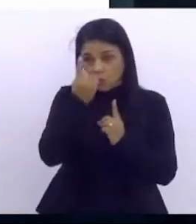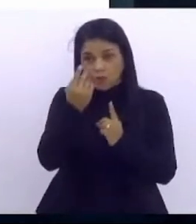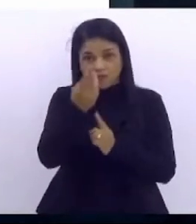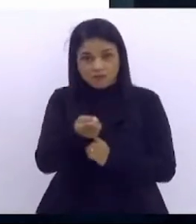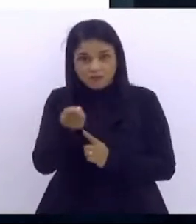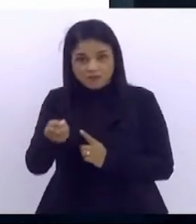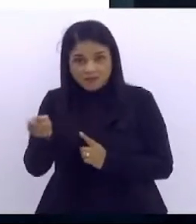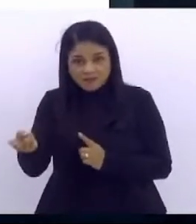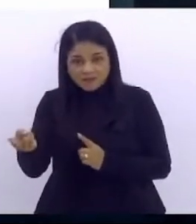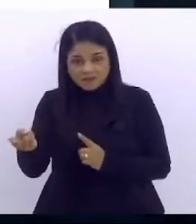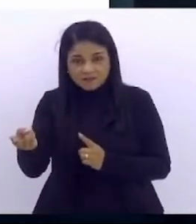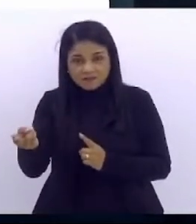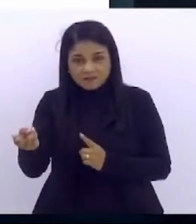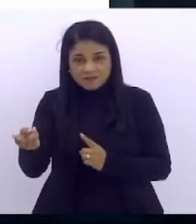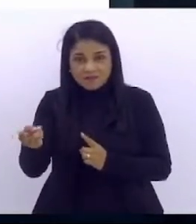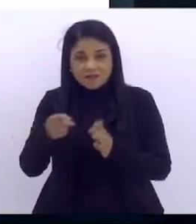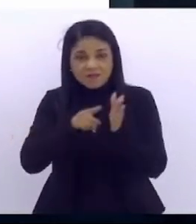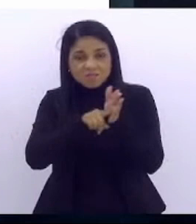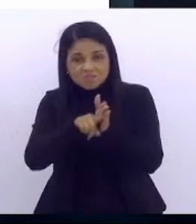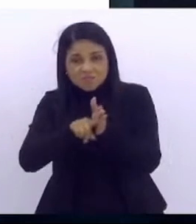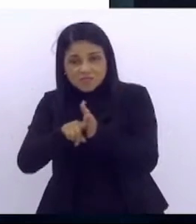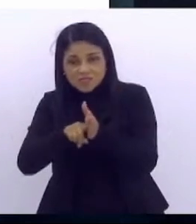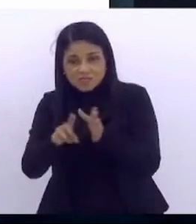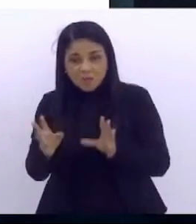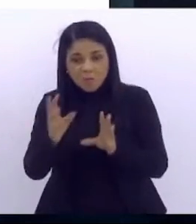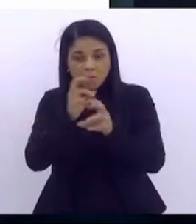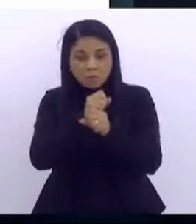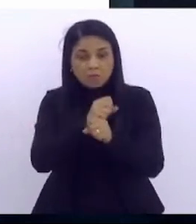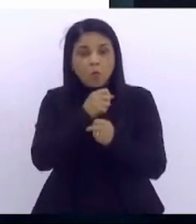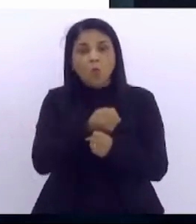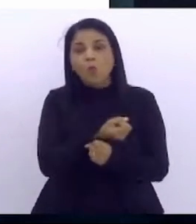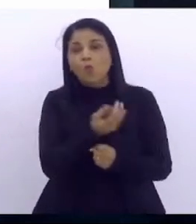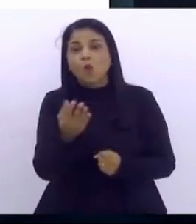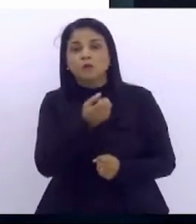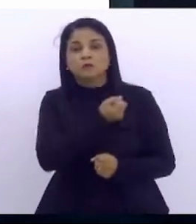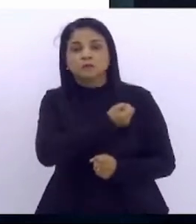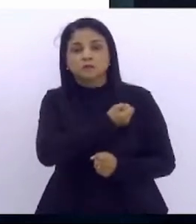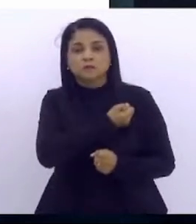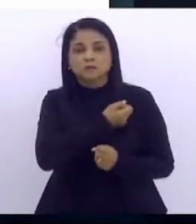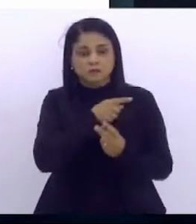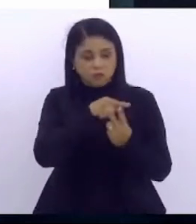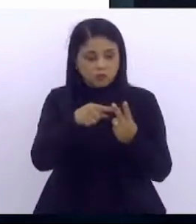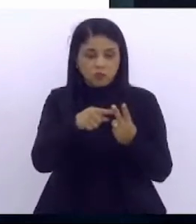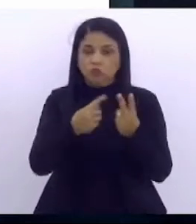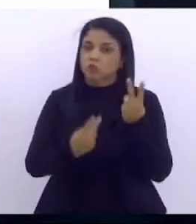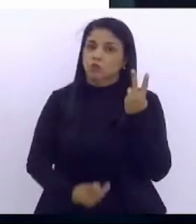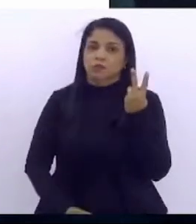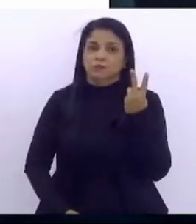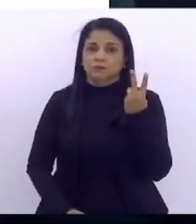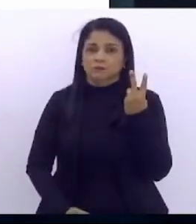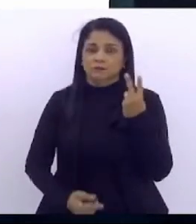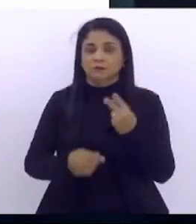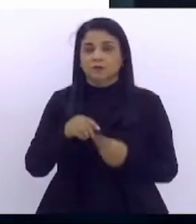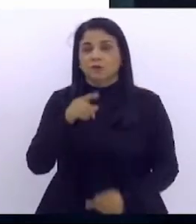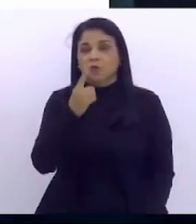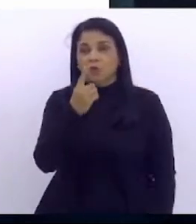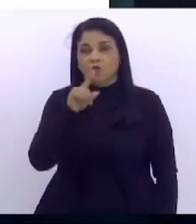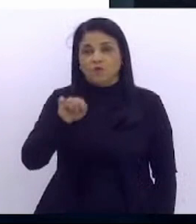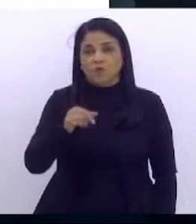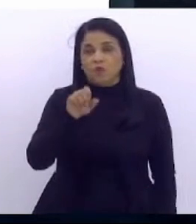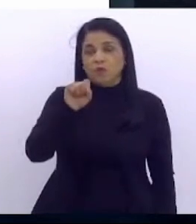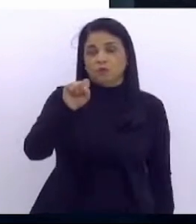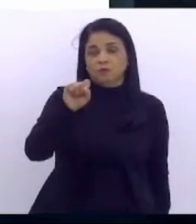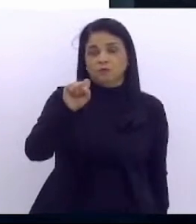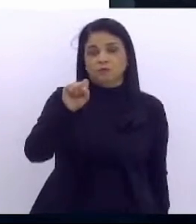Então, você poderia usar essa pesquisa para fazer o fator. Né? E aí o fator não seria 5, seria 2. Na verdade, seria 1,8, né?